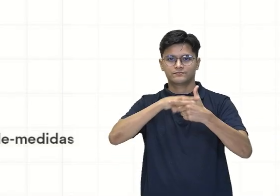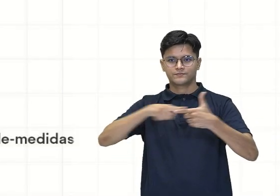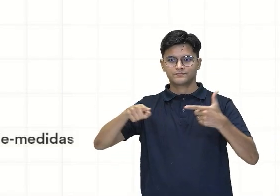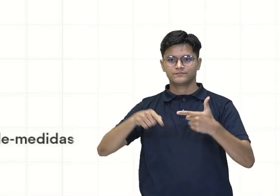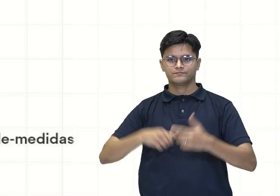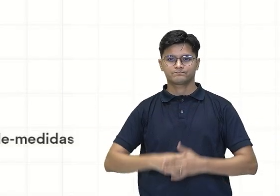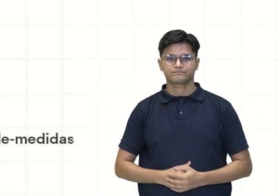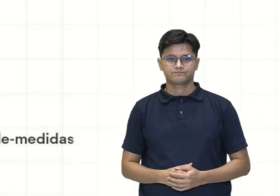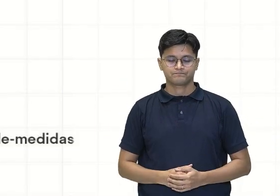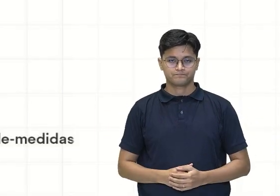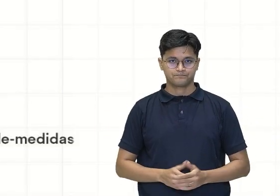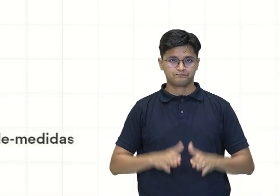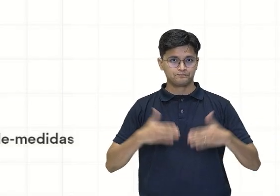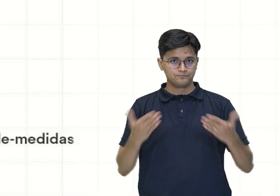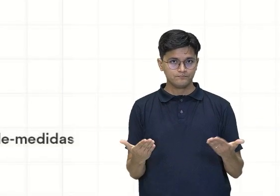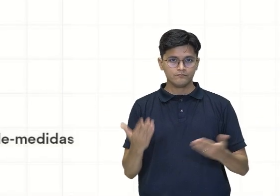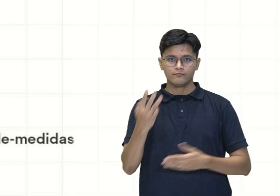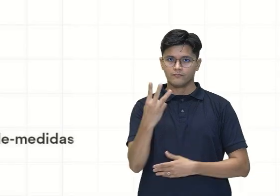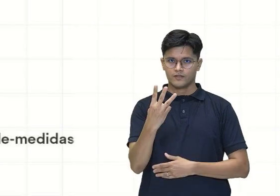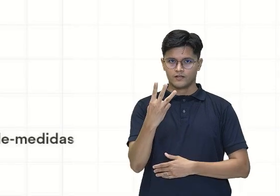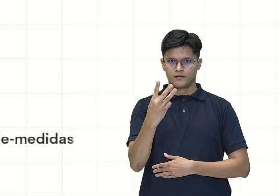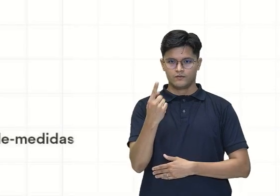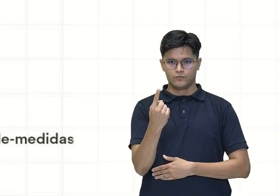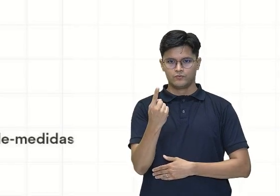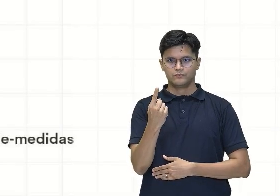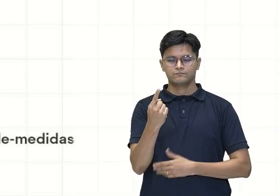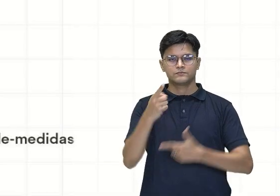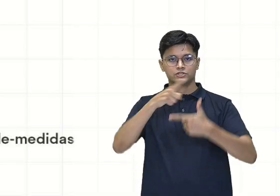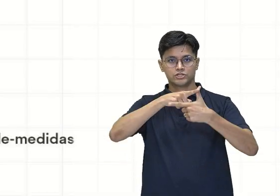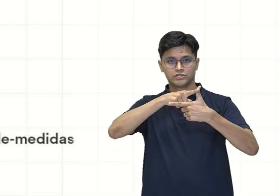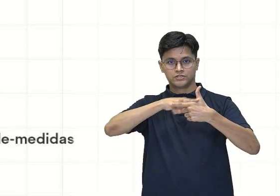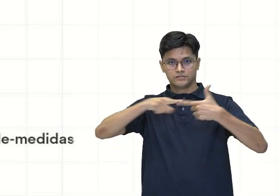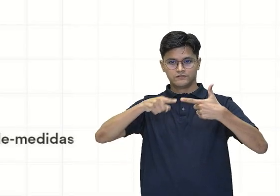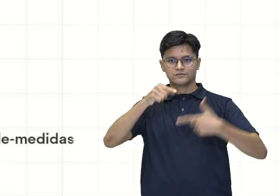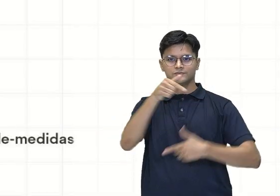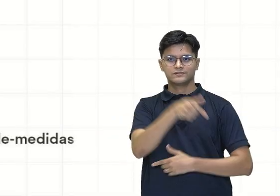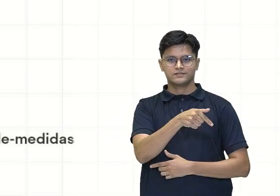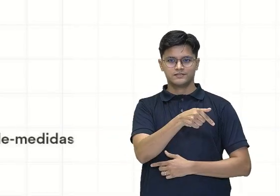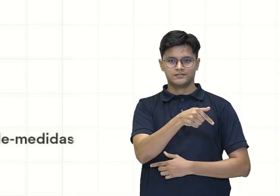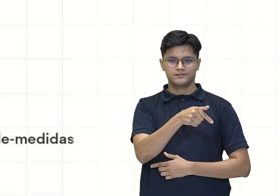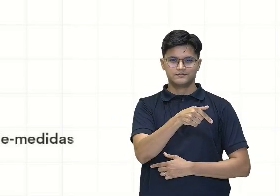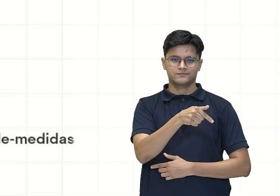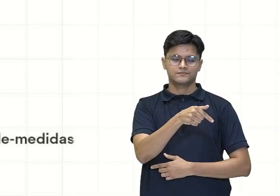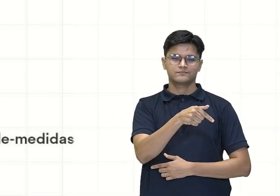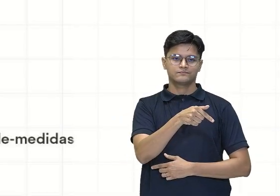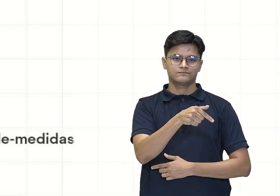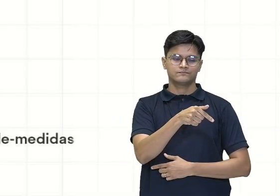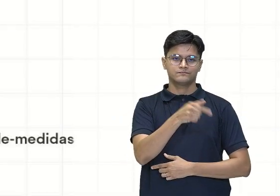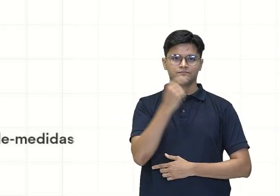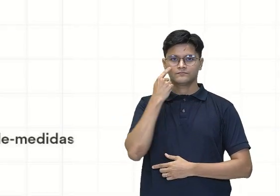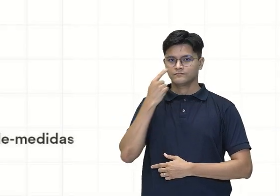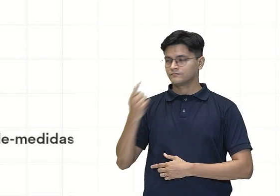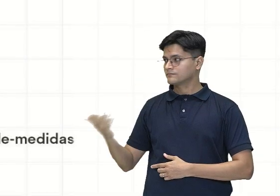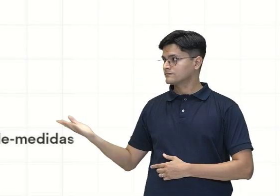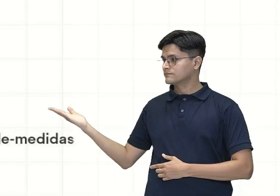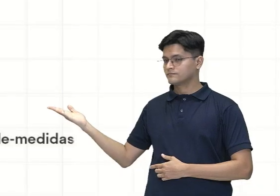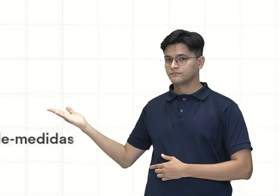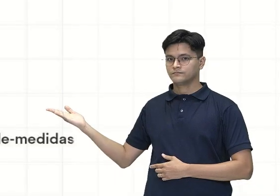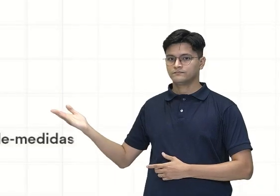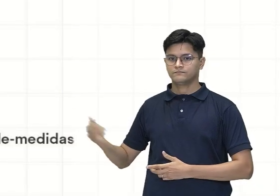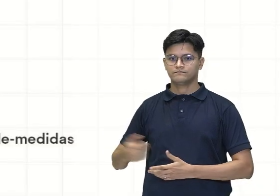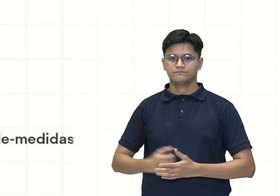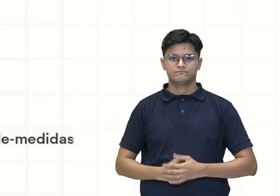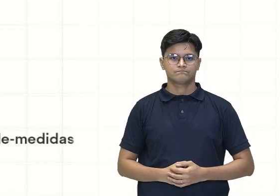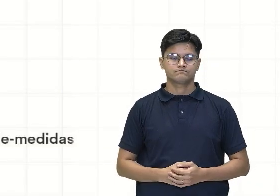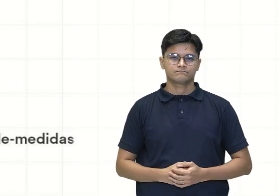Tá? Então, 31 dividido por 7. 31 dividido por 7. Qual é o número